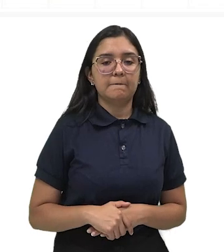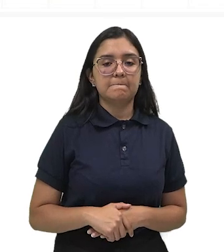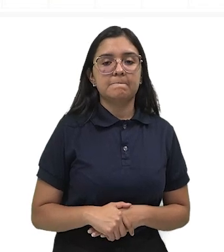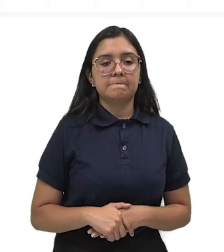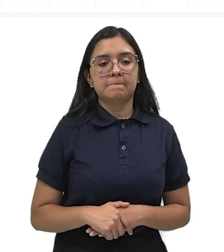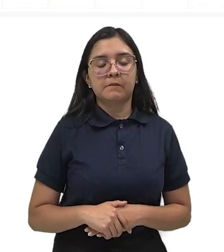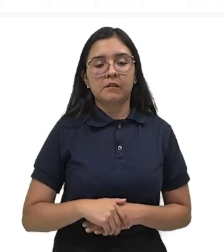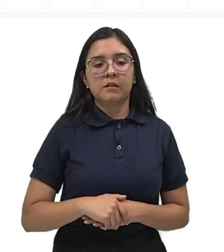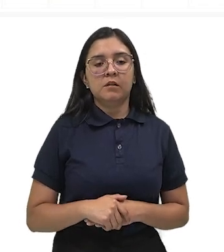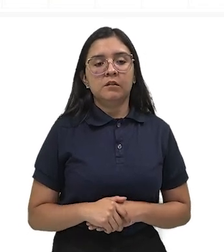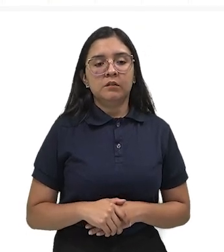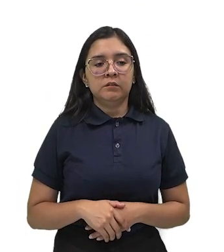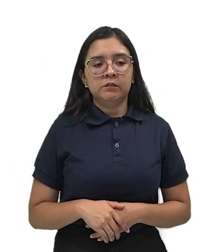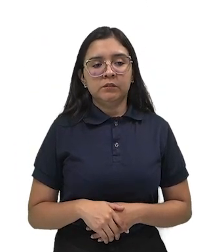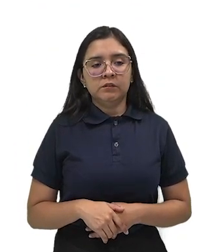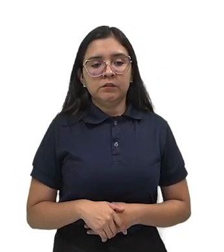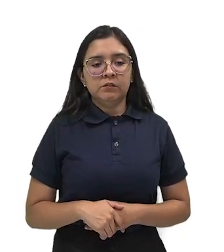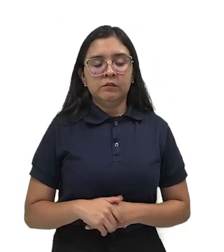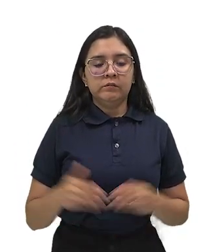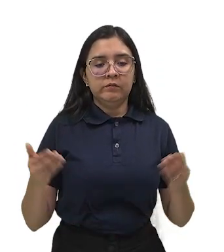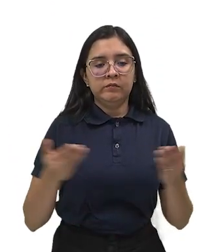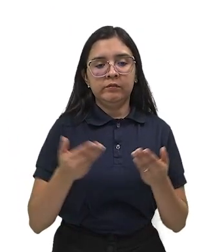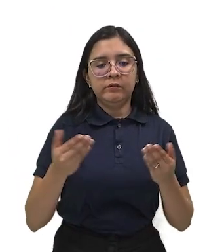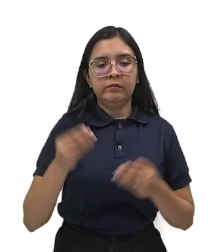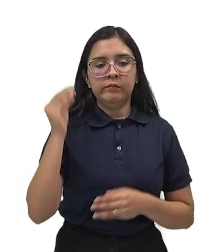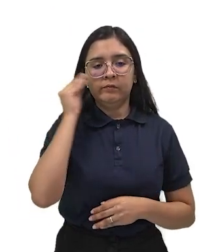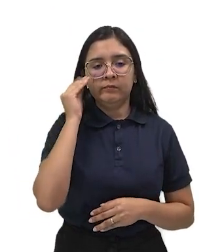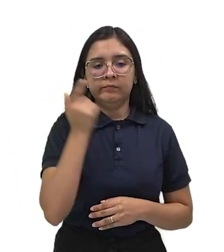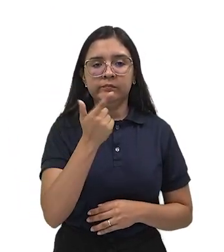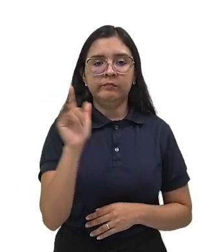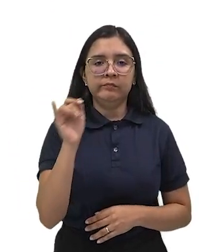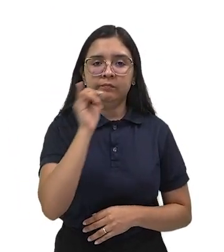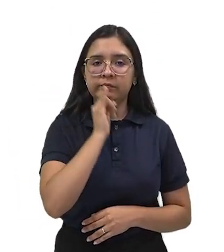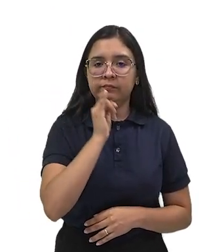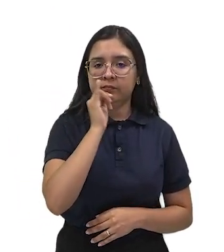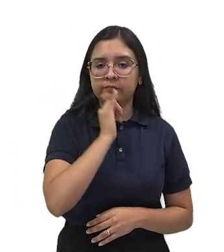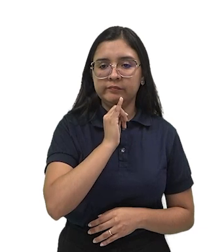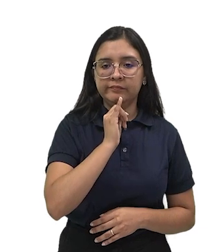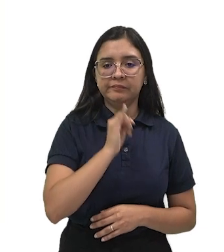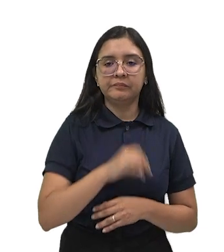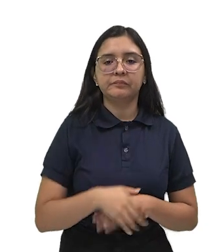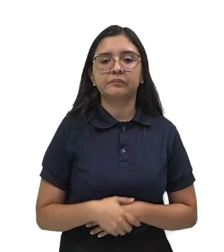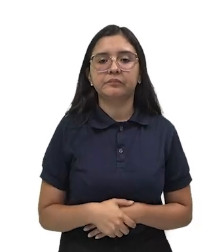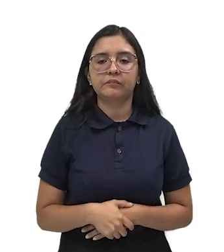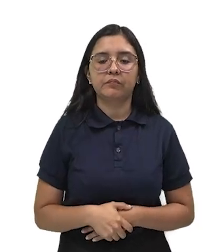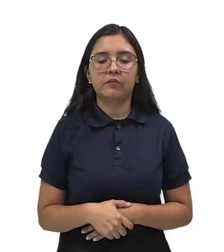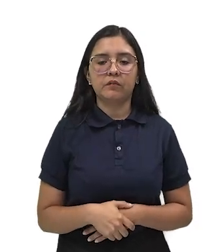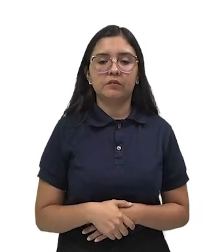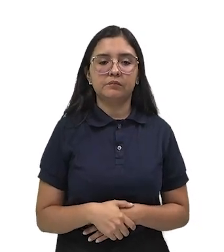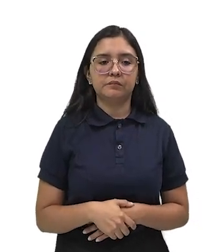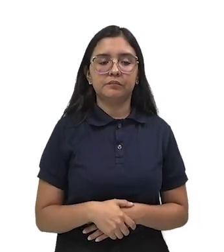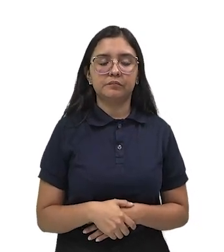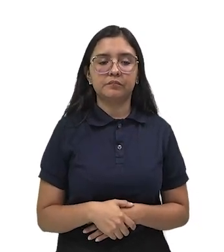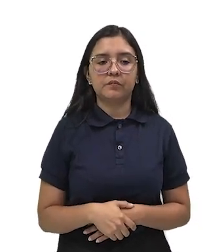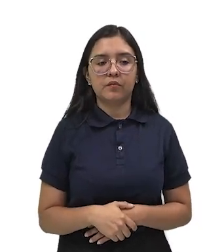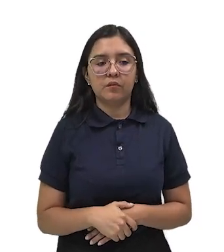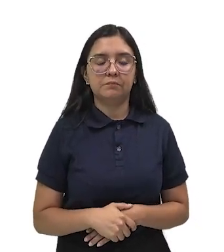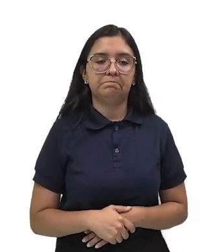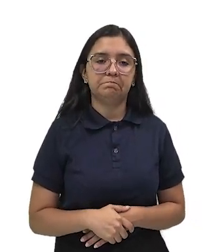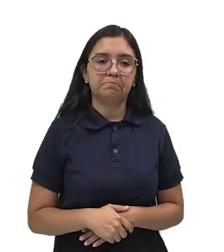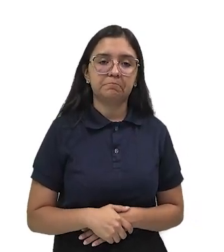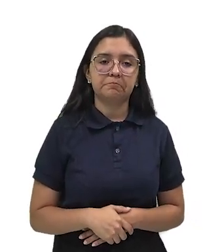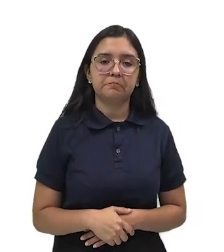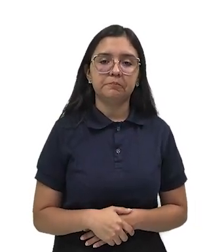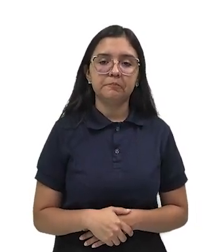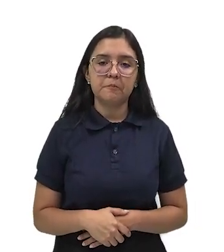ver mais uma outra ideia, um outro exemplo, né? Aqui, vamos supor que nós